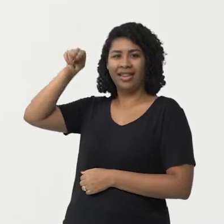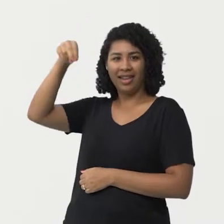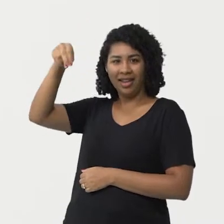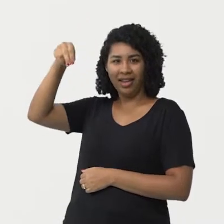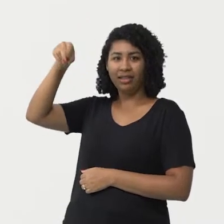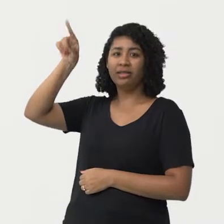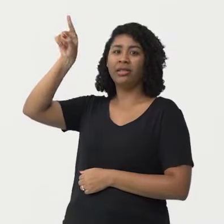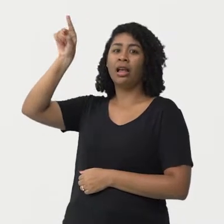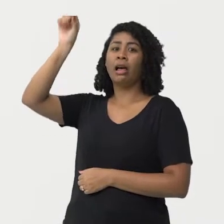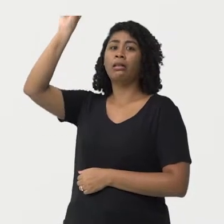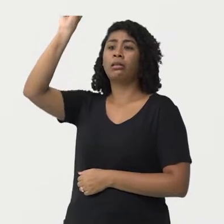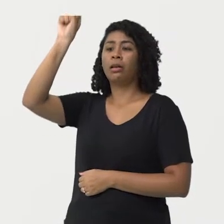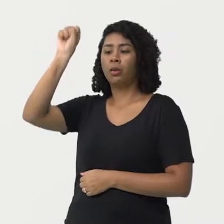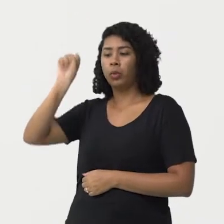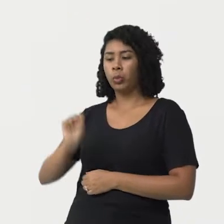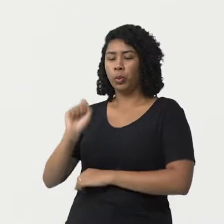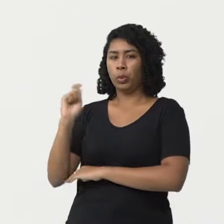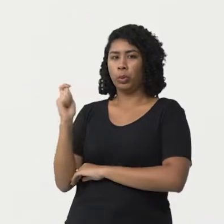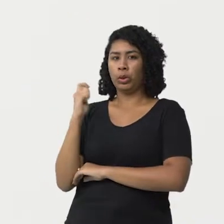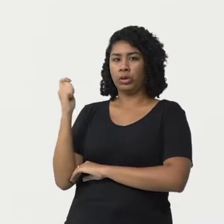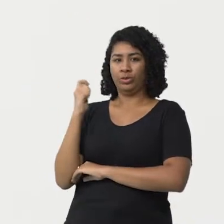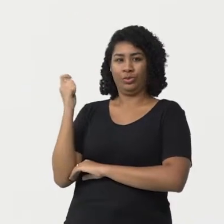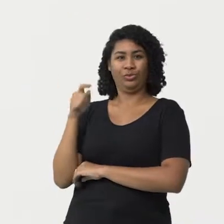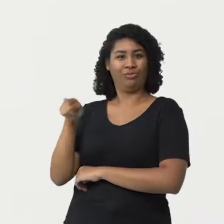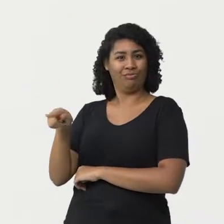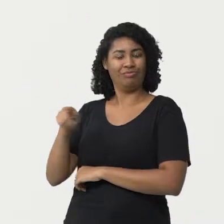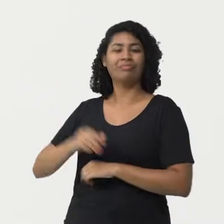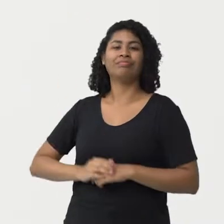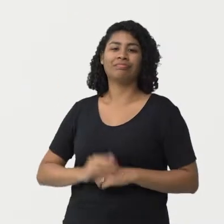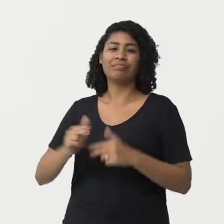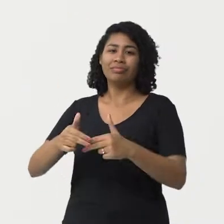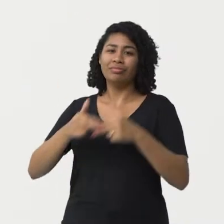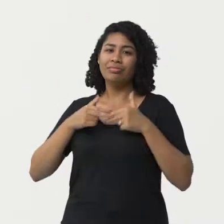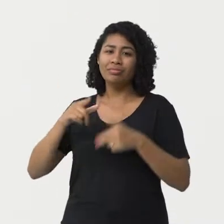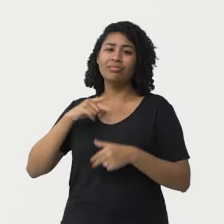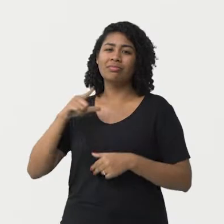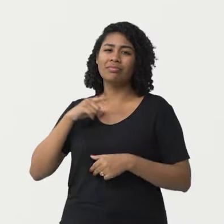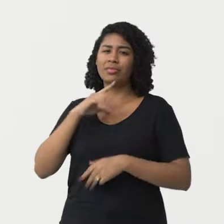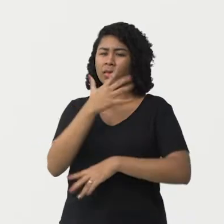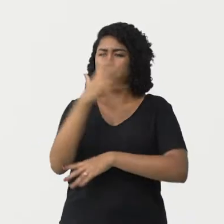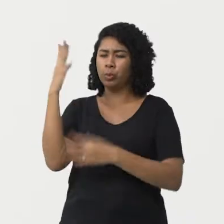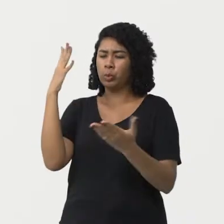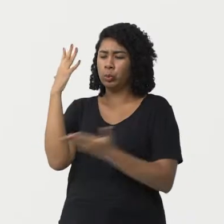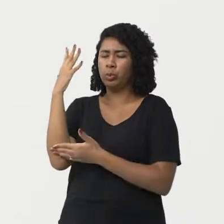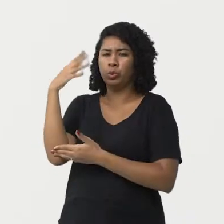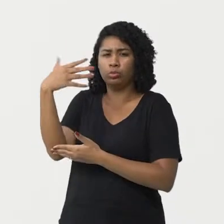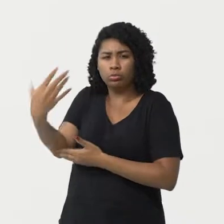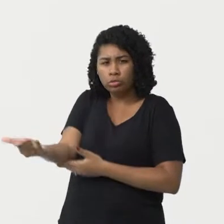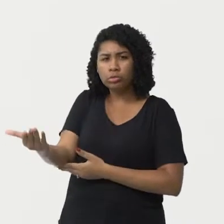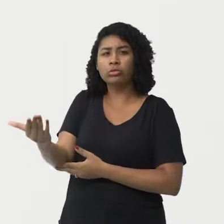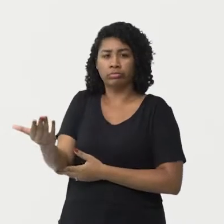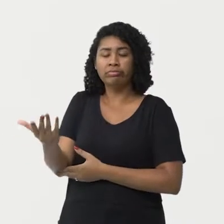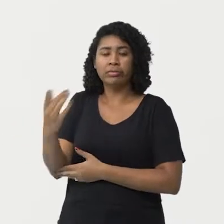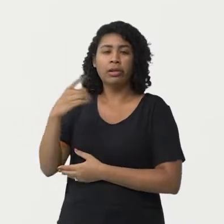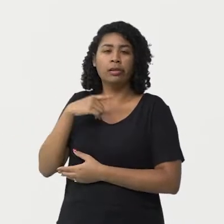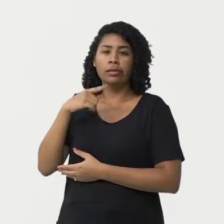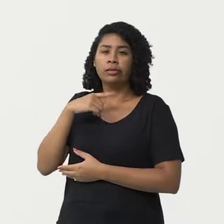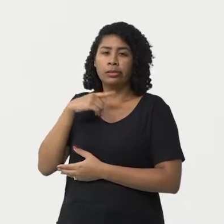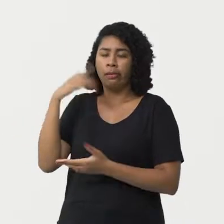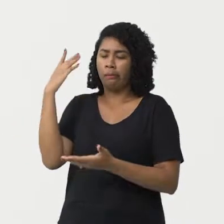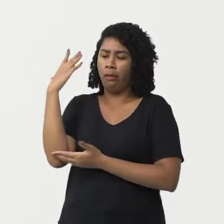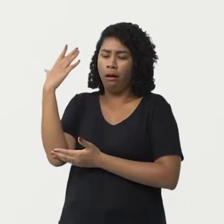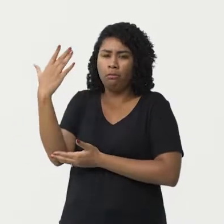Rio Grande do Sul. No entanto, devido a essa exploração das madeiras que a gente encontra dentro da floresta da